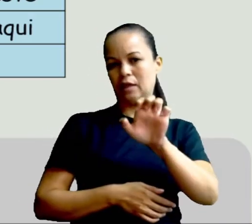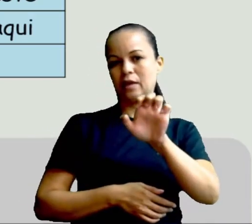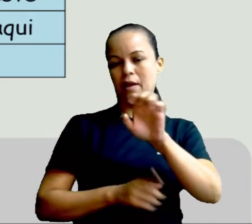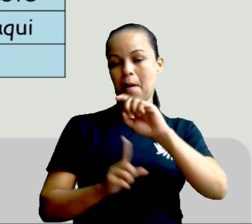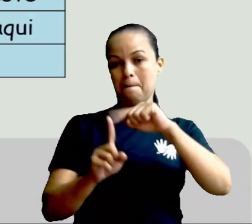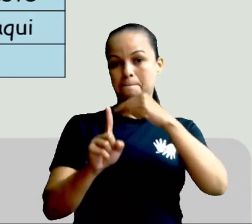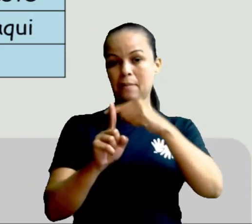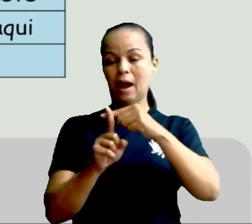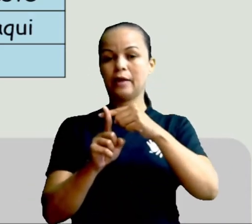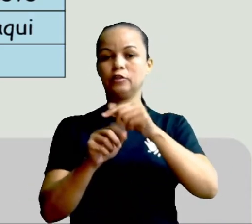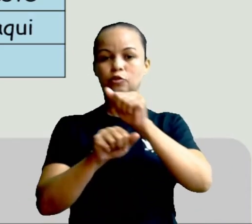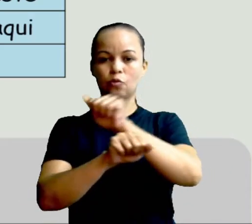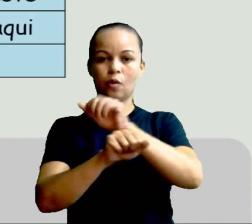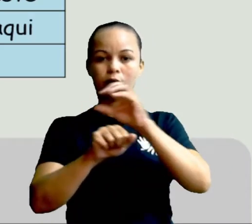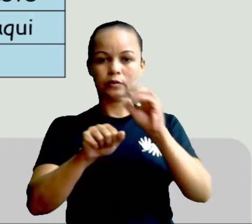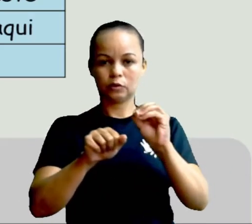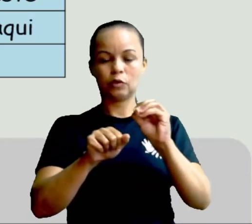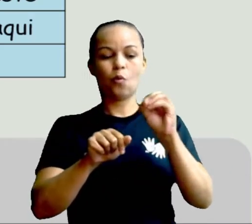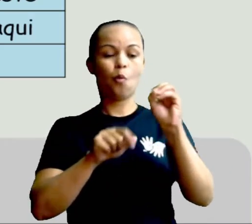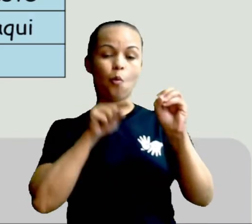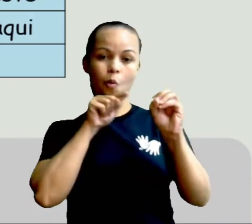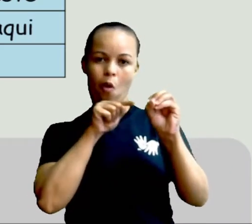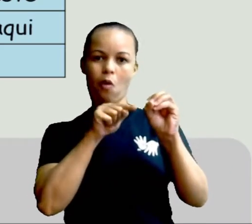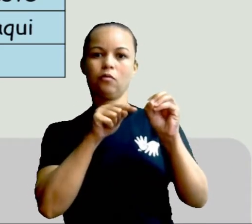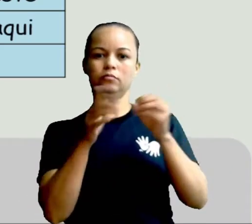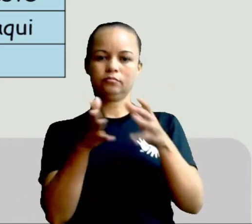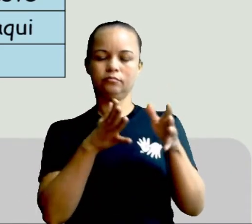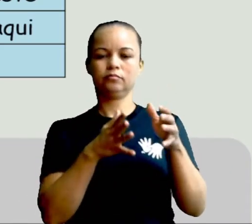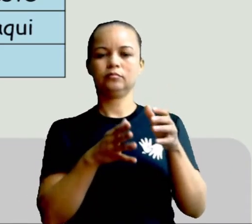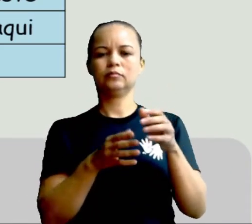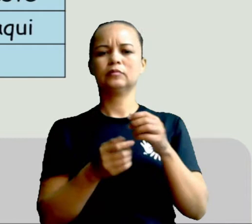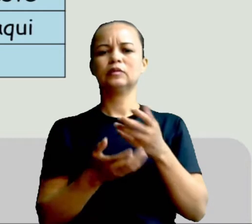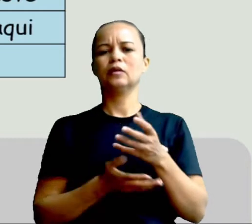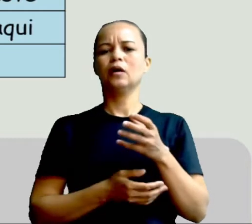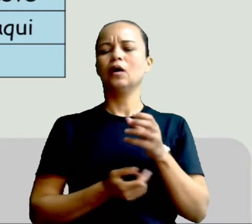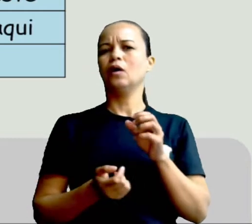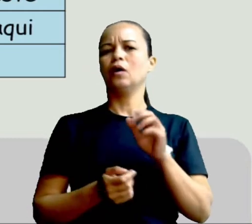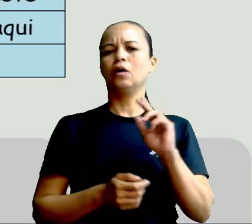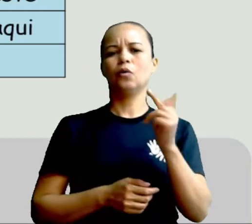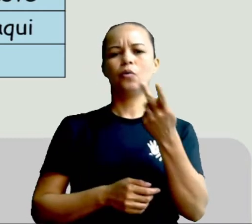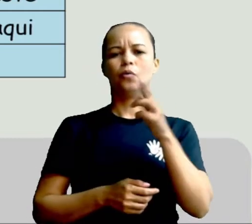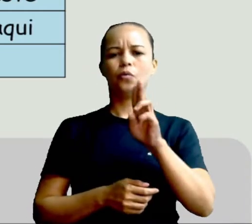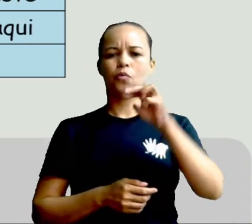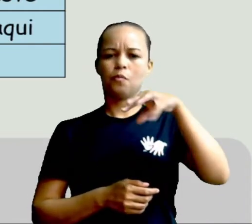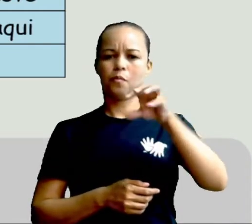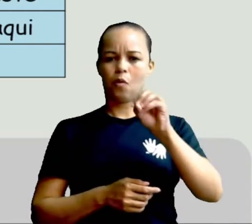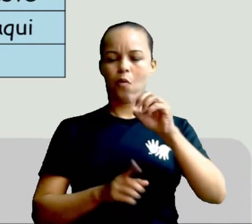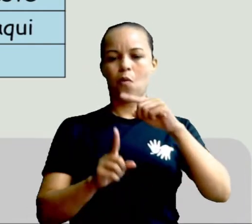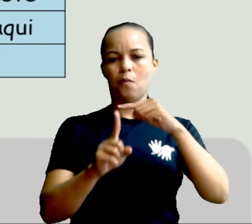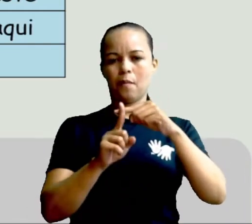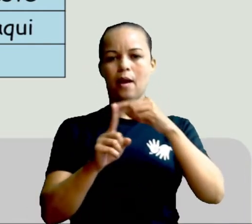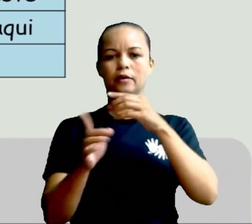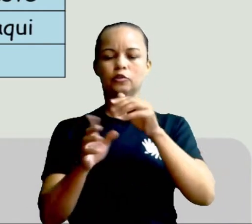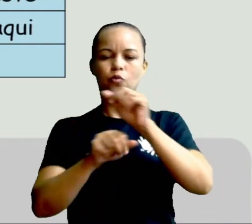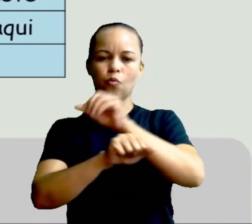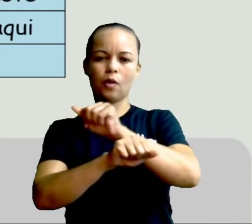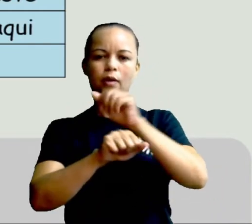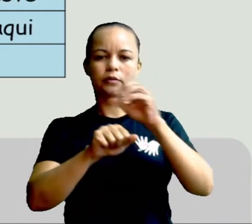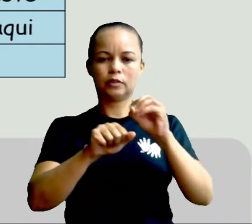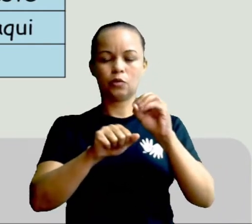O de mais o artigo o, que fica do, né? O no, em mais artigo